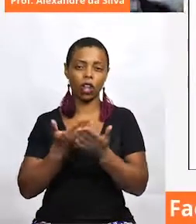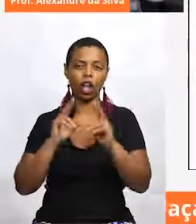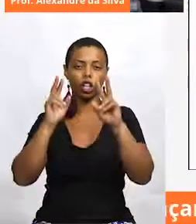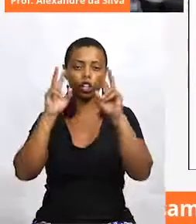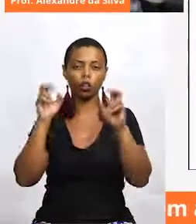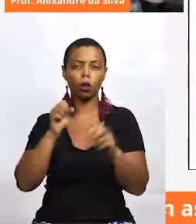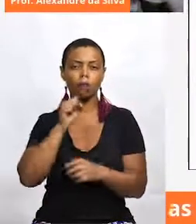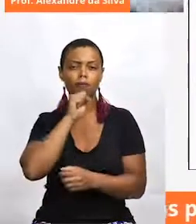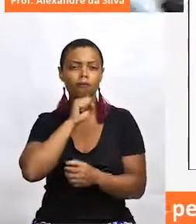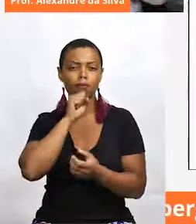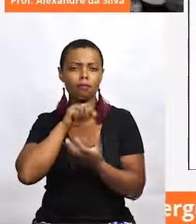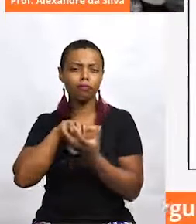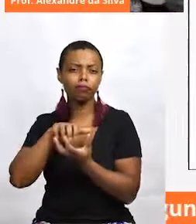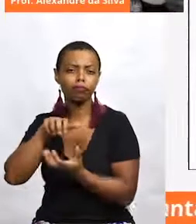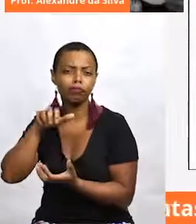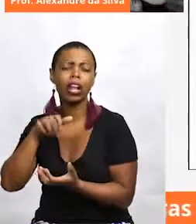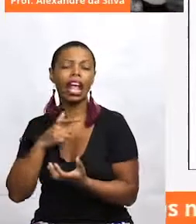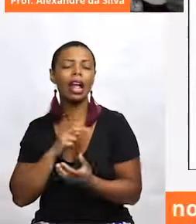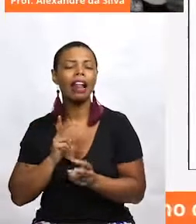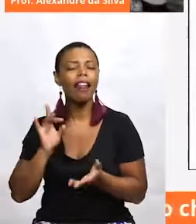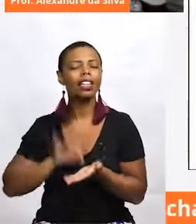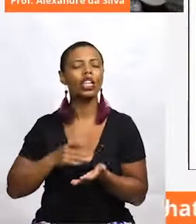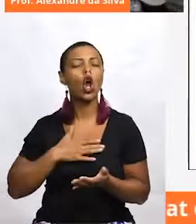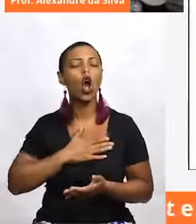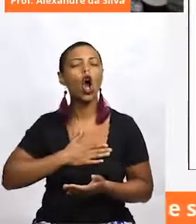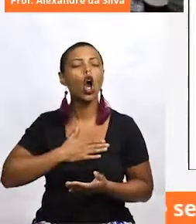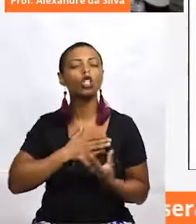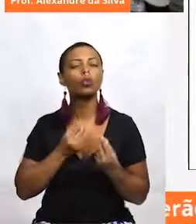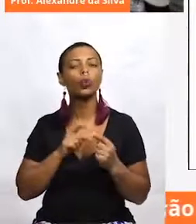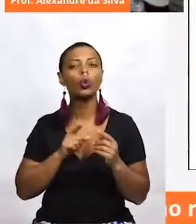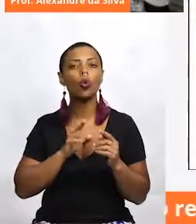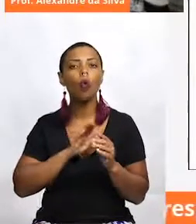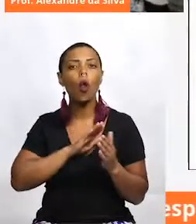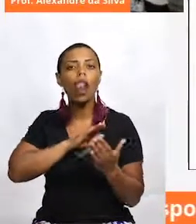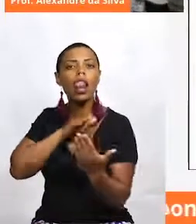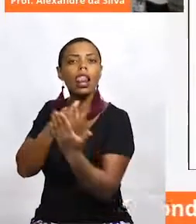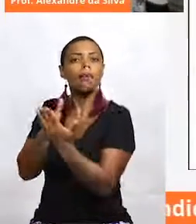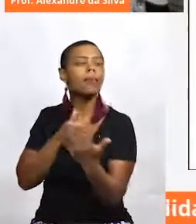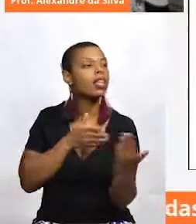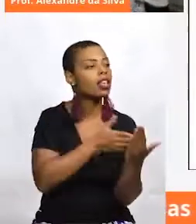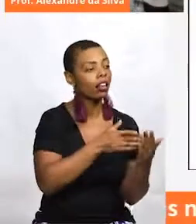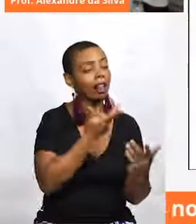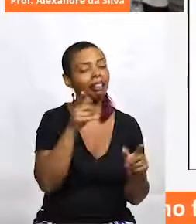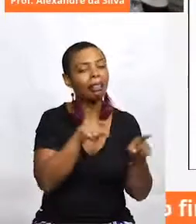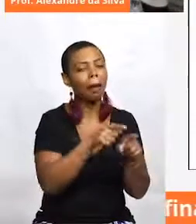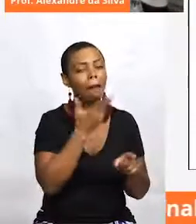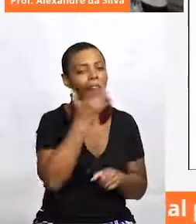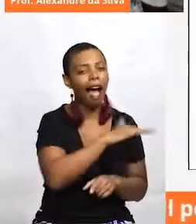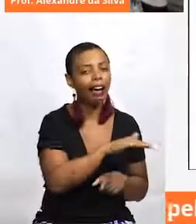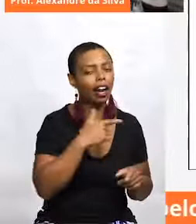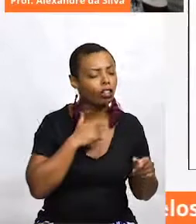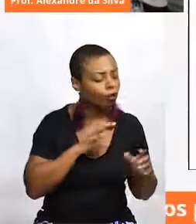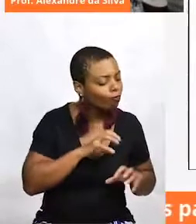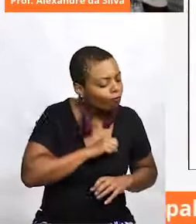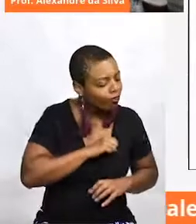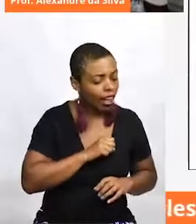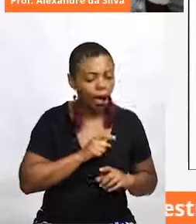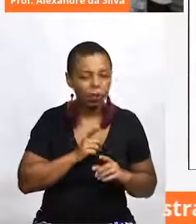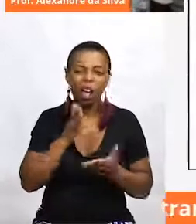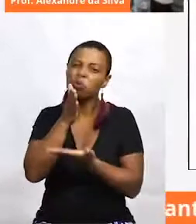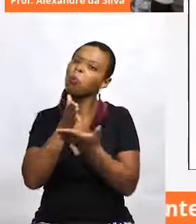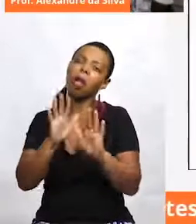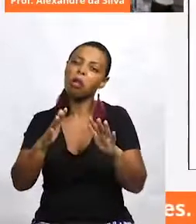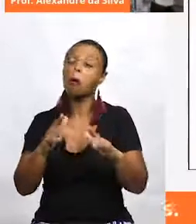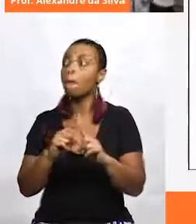verdade, eu sempre gostei dos extremos, né? As crianças também. Mas o envelhecimento tinha uma coisa, assim, para mim, que era muito